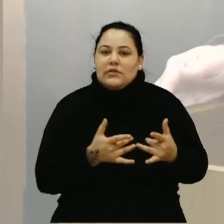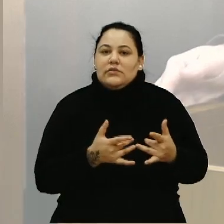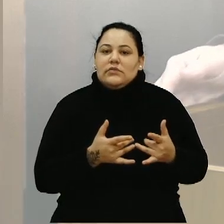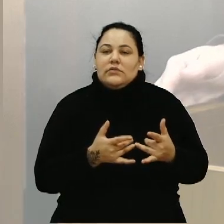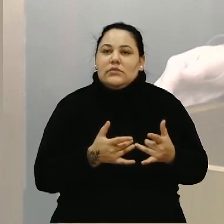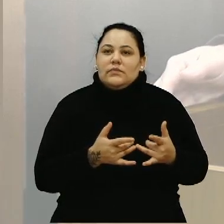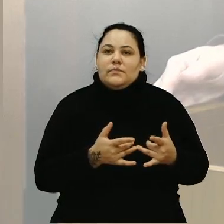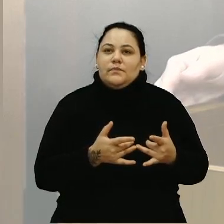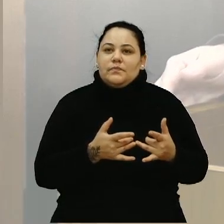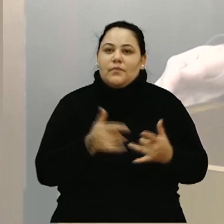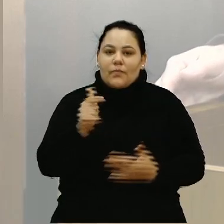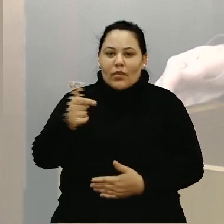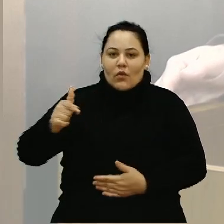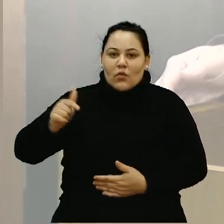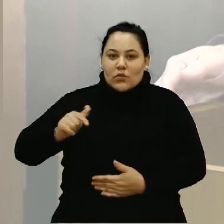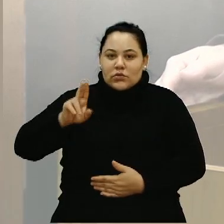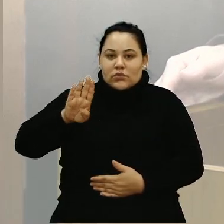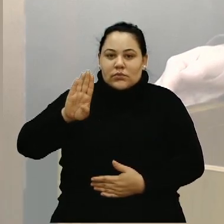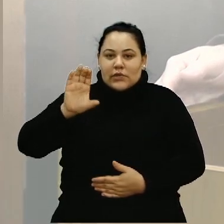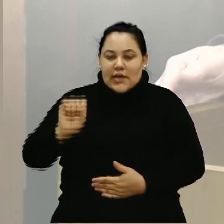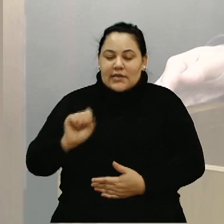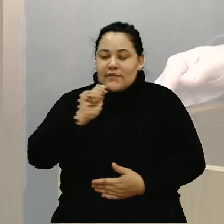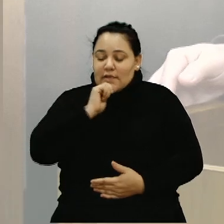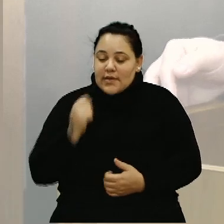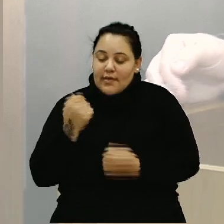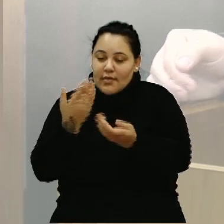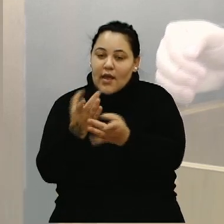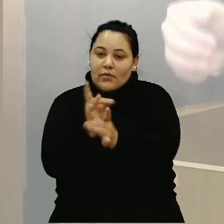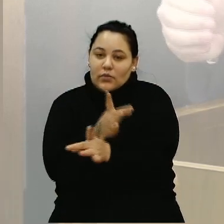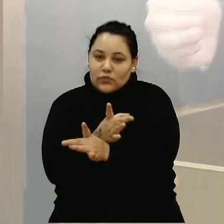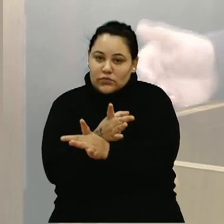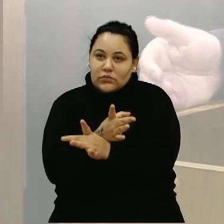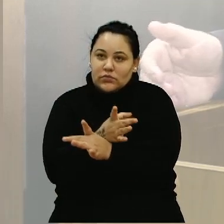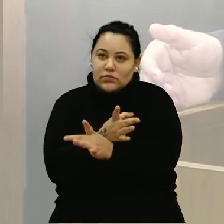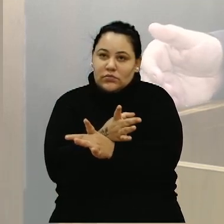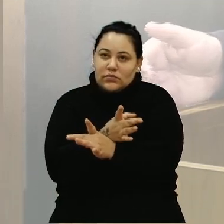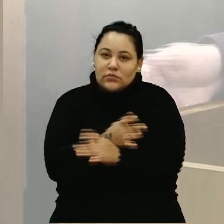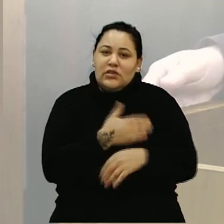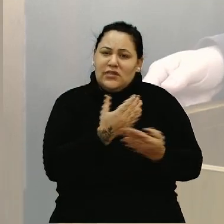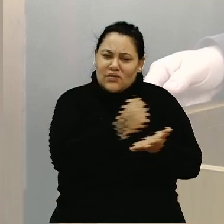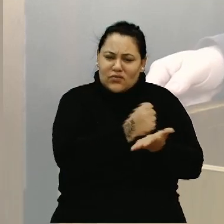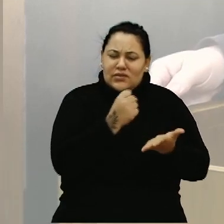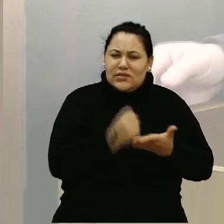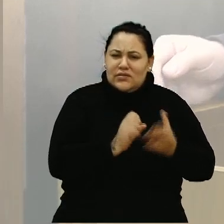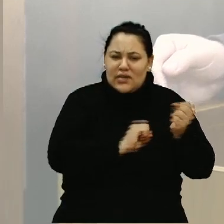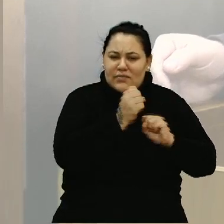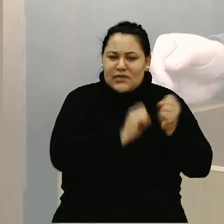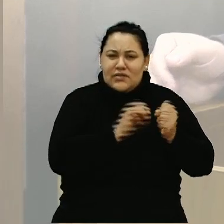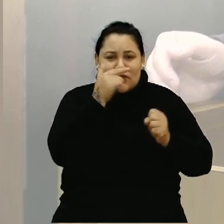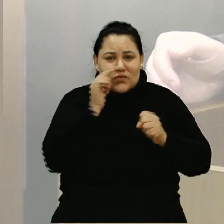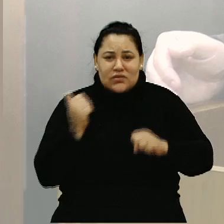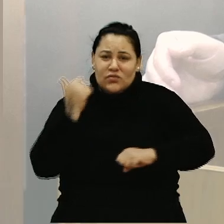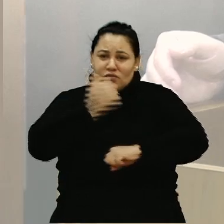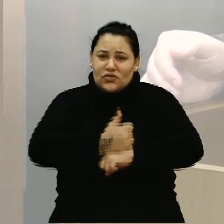outras UBSs que vão ser entregues também. Então, a contratação da empresa para suprir a falta de médico. Então,